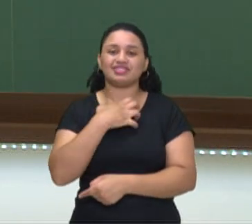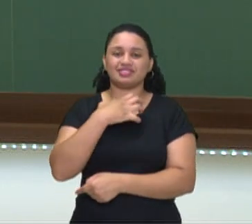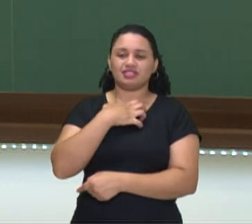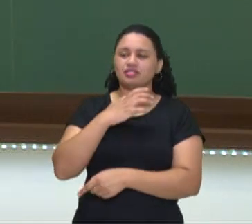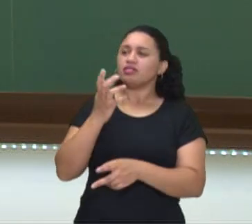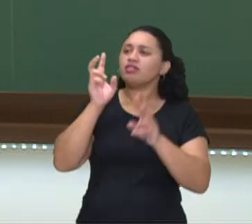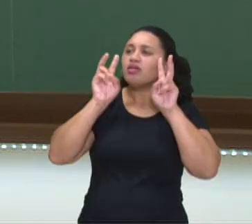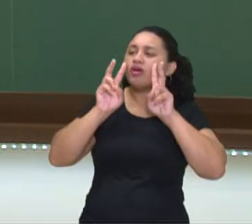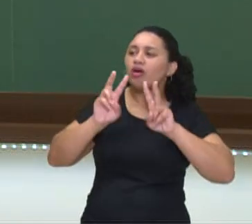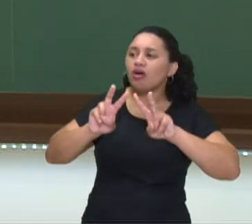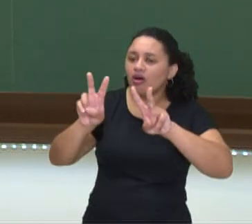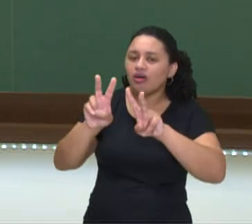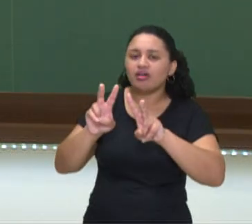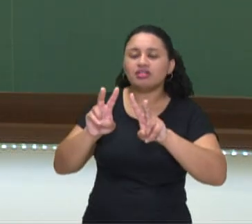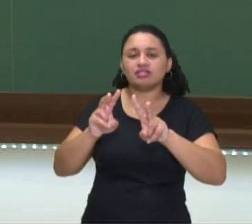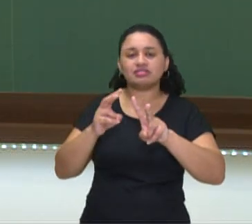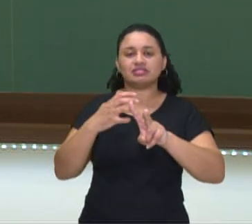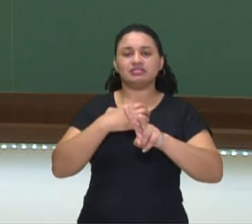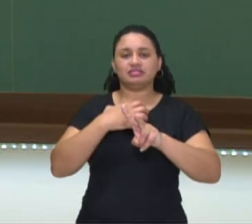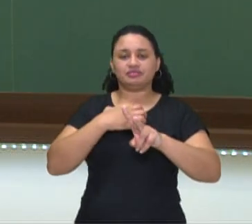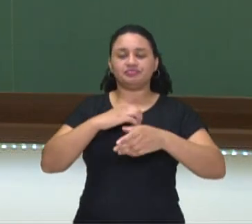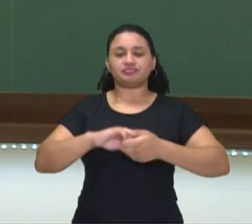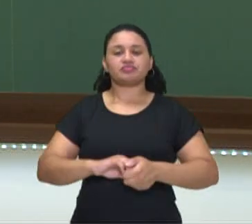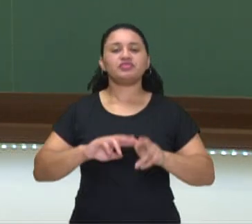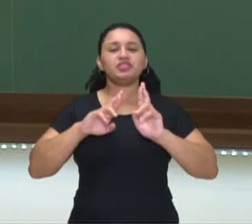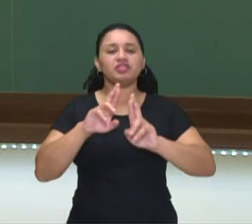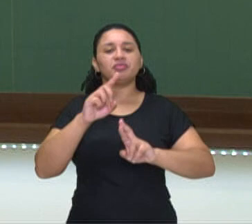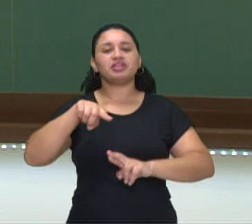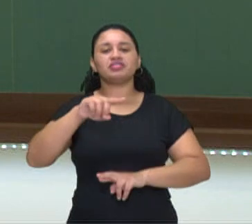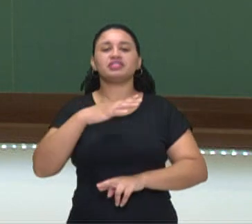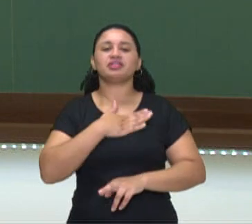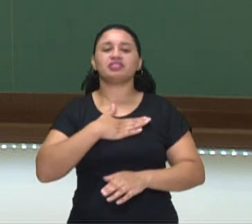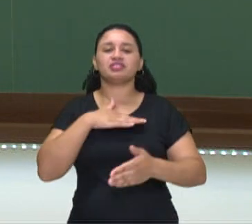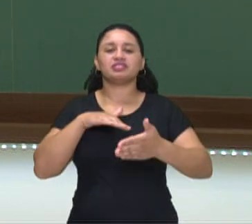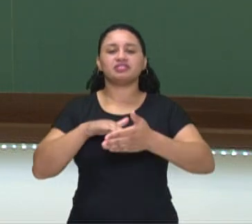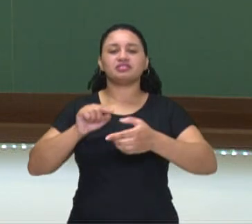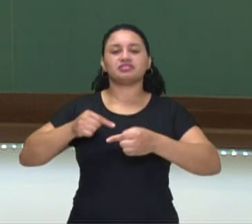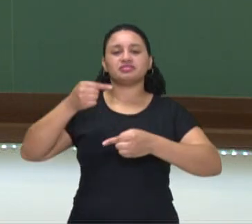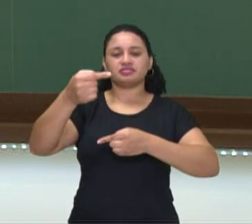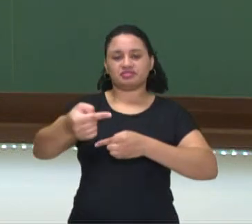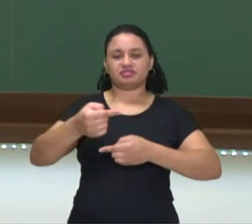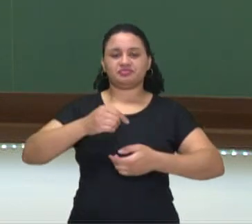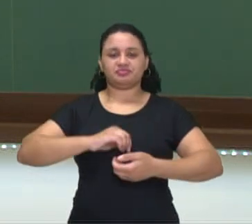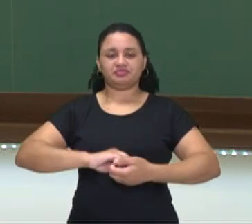ao apreciá-la. Espero que você tenha gostado e até a próxima aula.